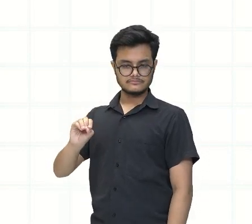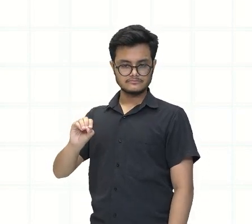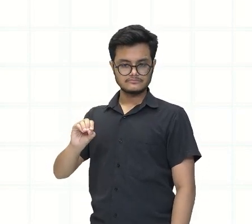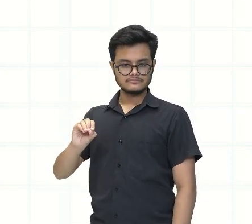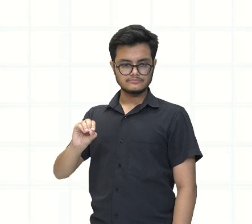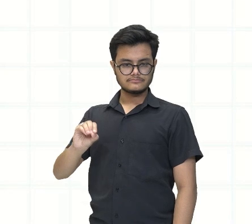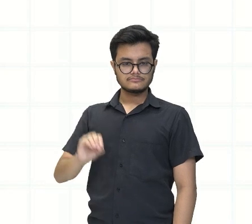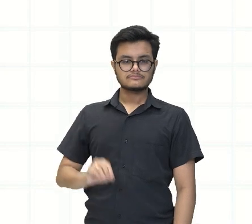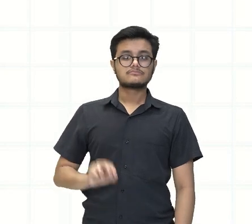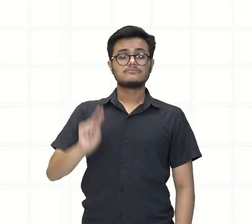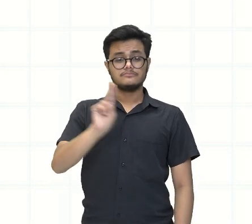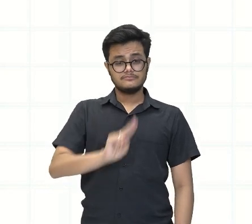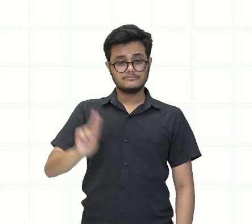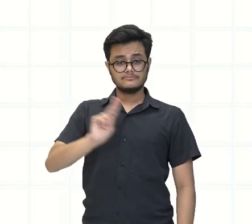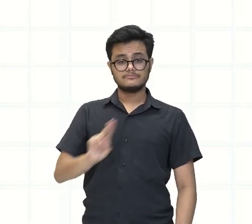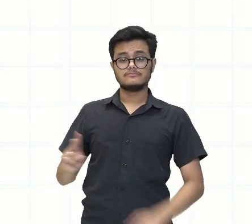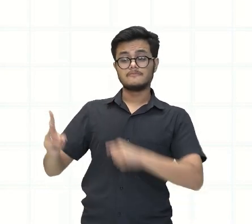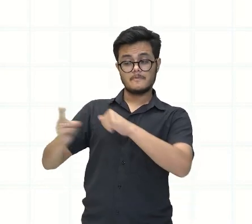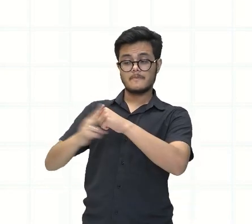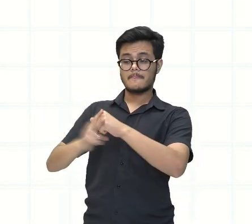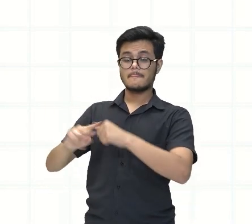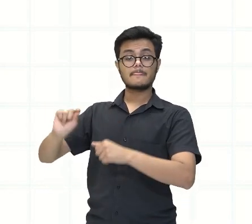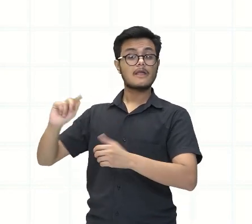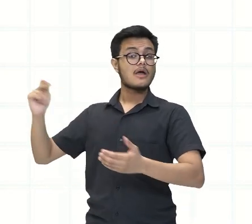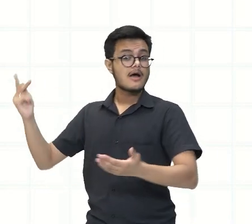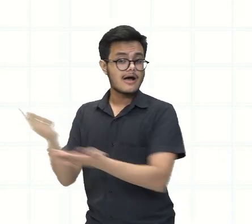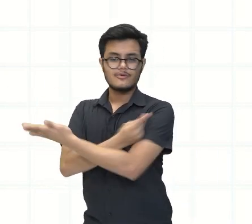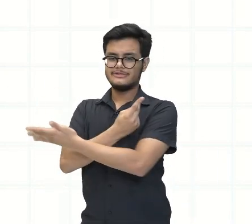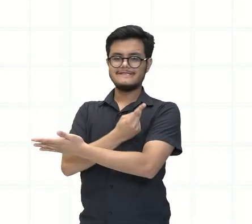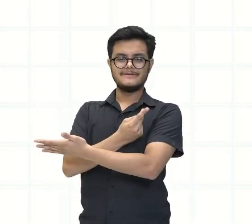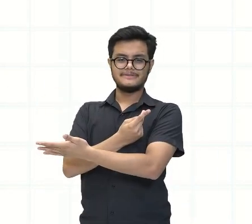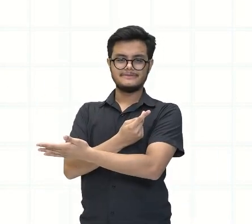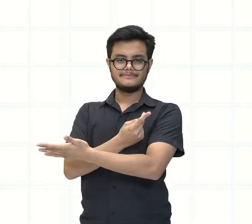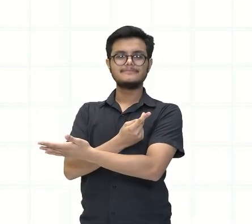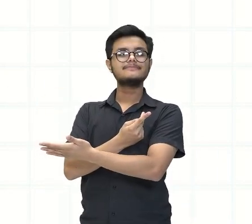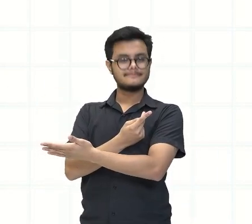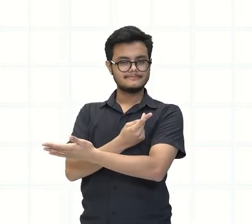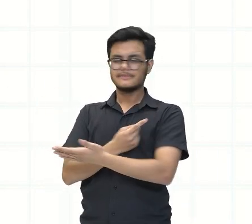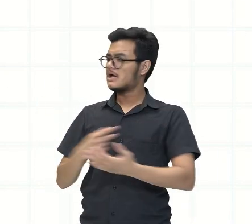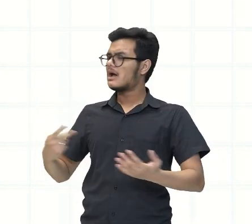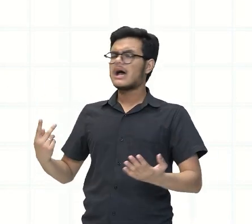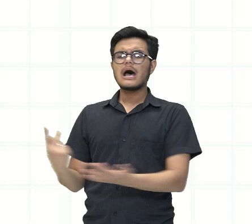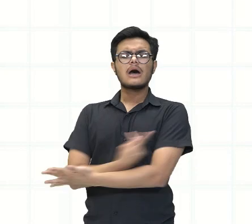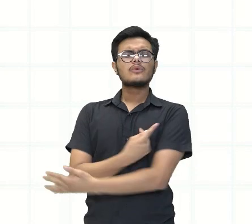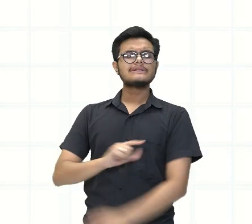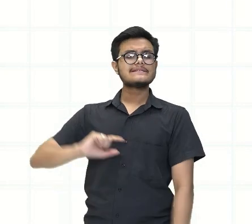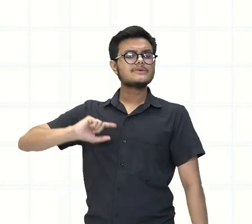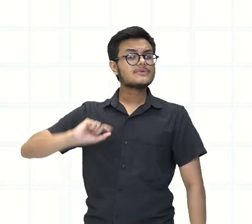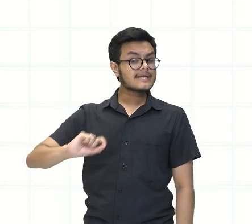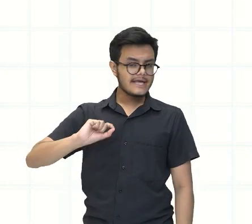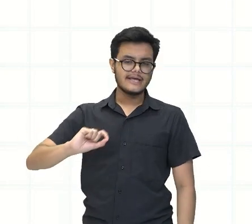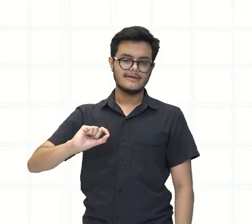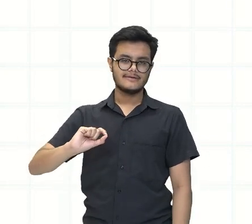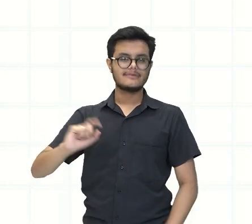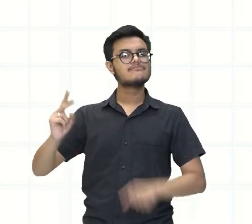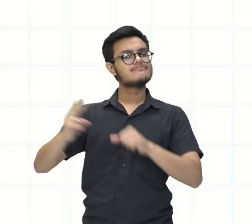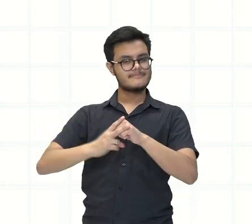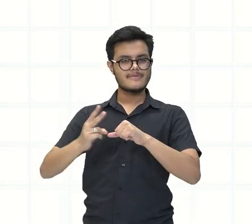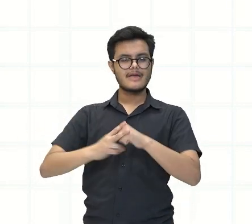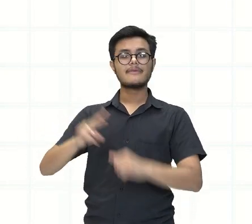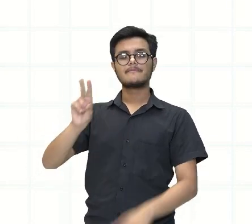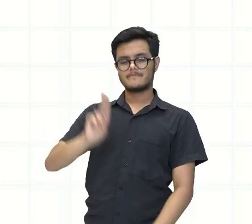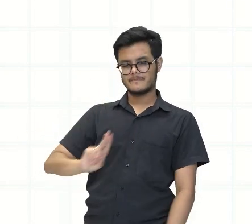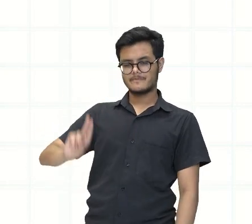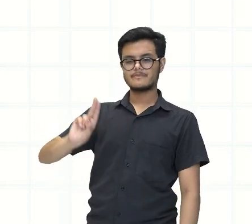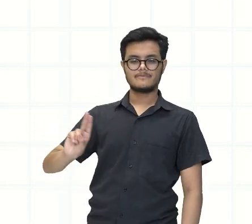formado prioritariamente por um verbo significativo de ação. E aí, nesse caso aqui, é o que